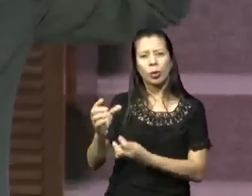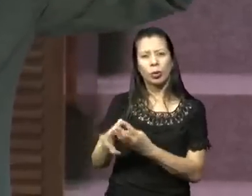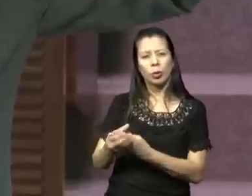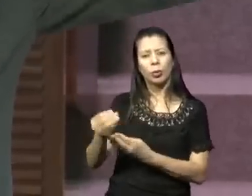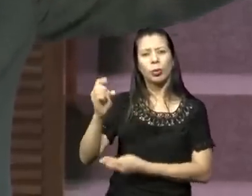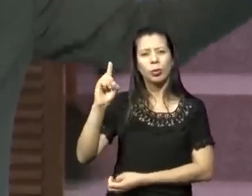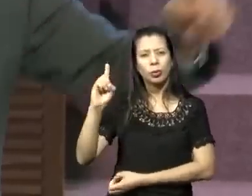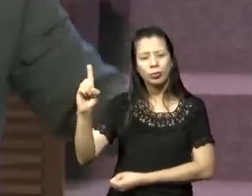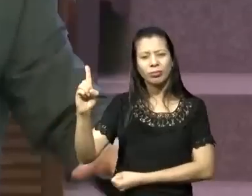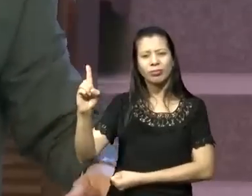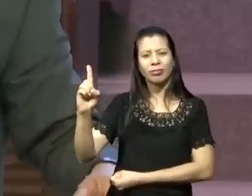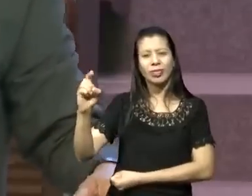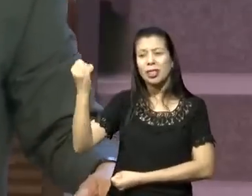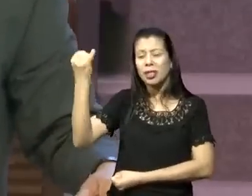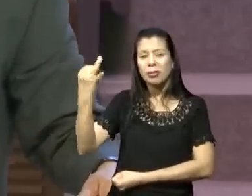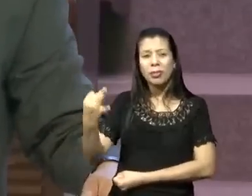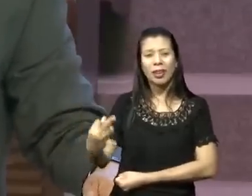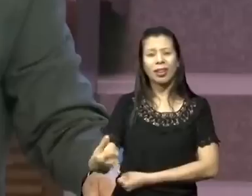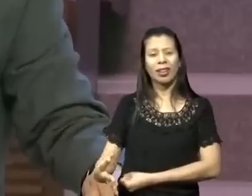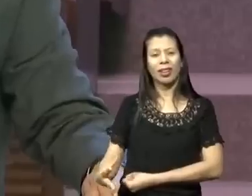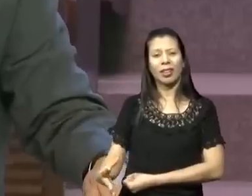o Messias